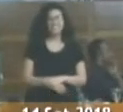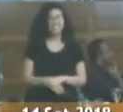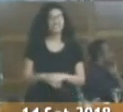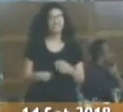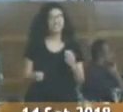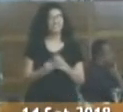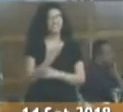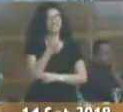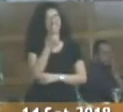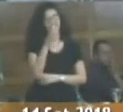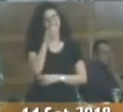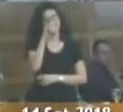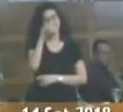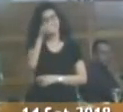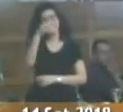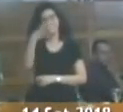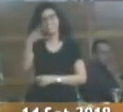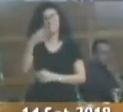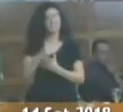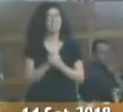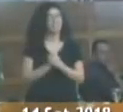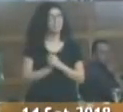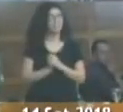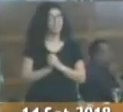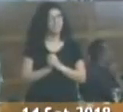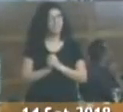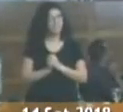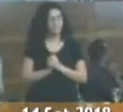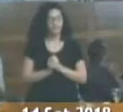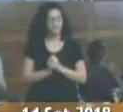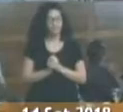1994 e vem atuando dentro dessas áreas.